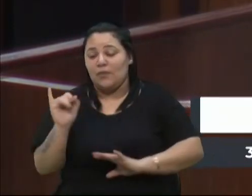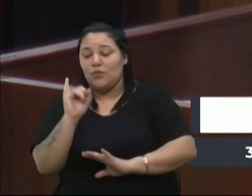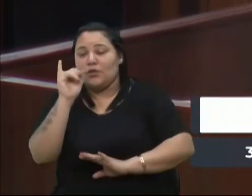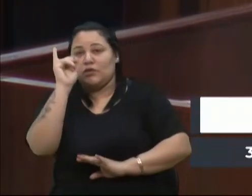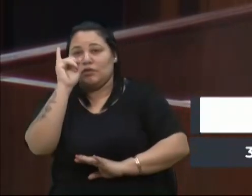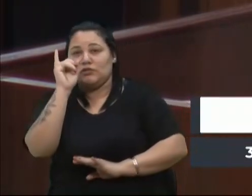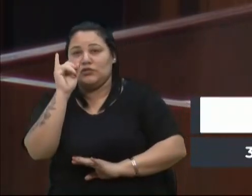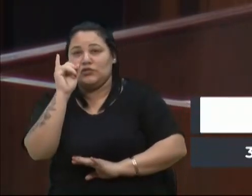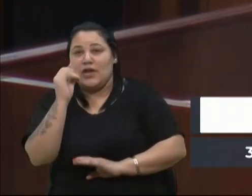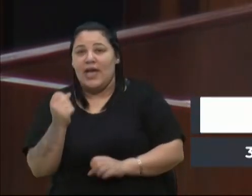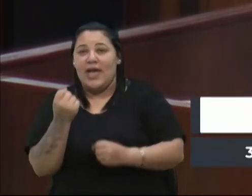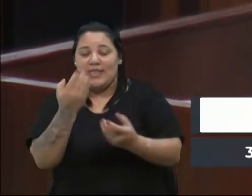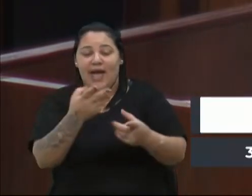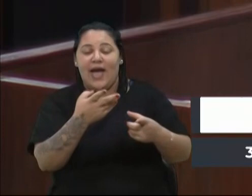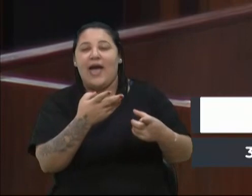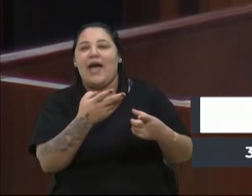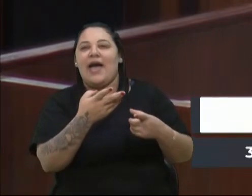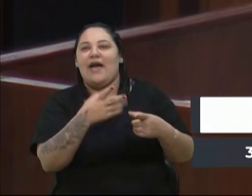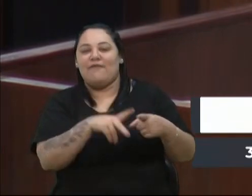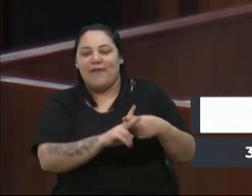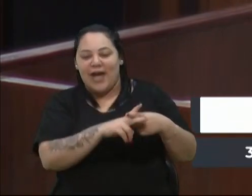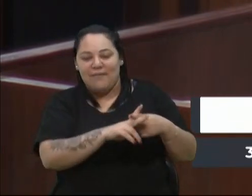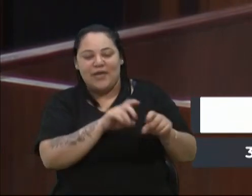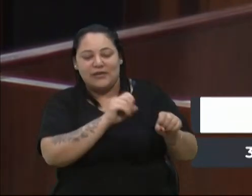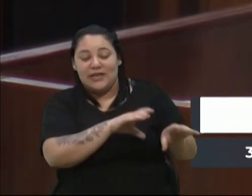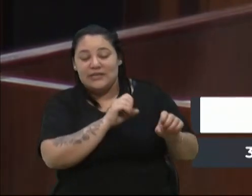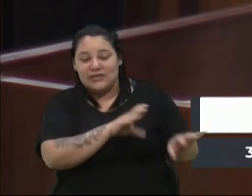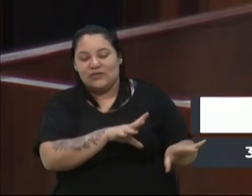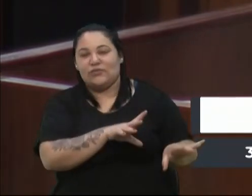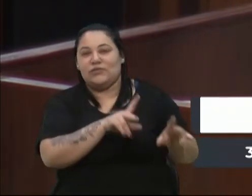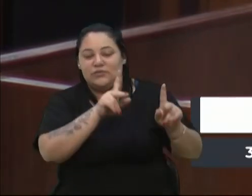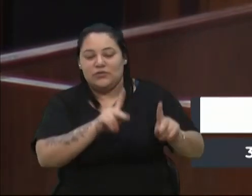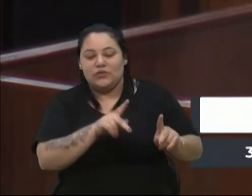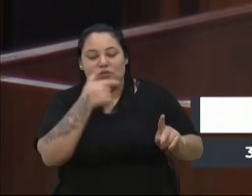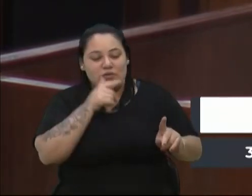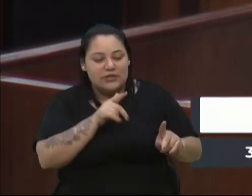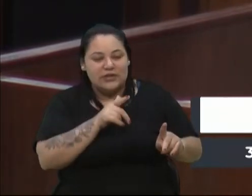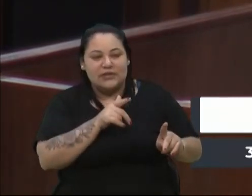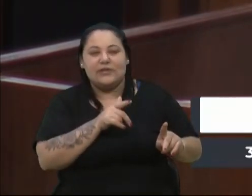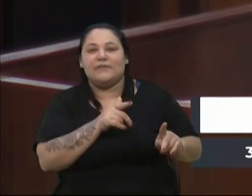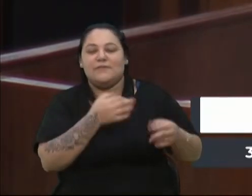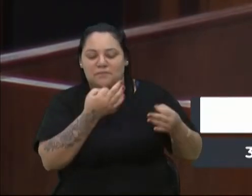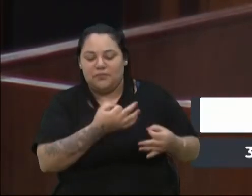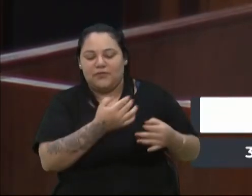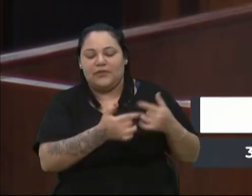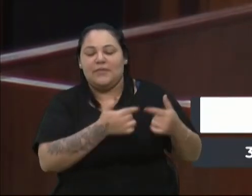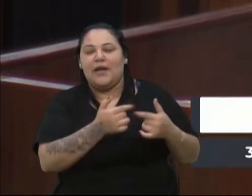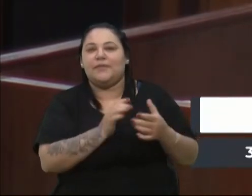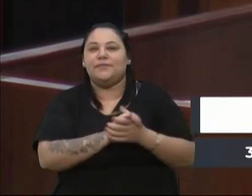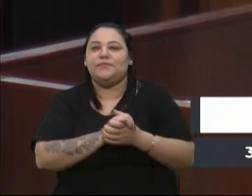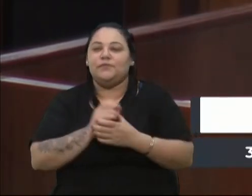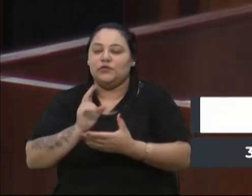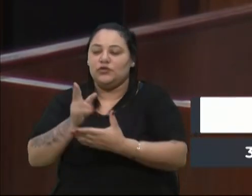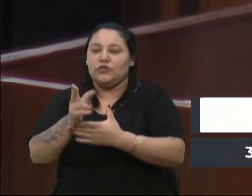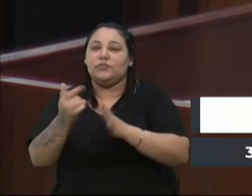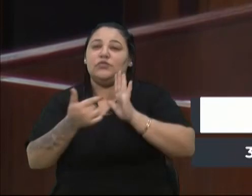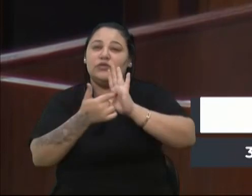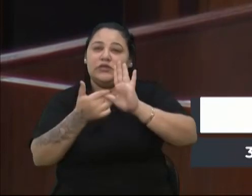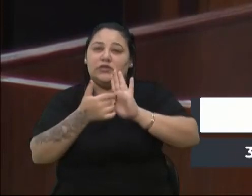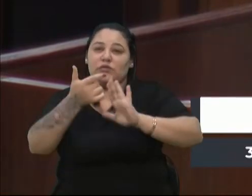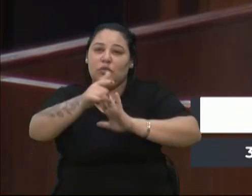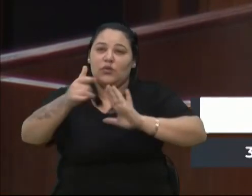dar ferramentas para que esse trabalho seja consistente. Antes de seguir falando mais um bocadinho e mostrando outras